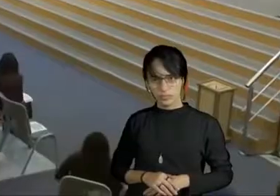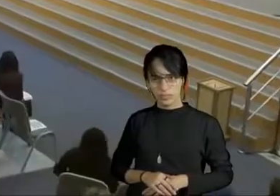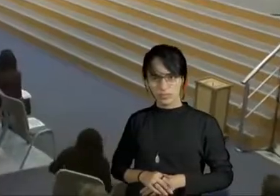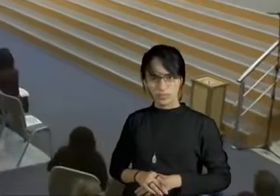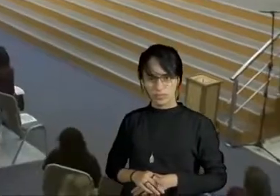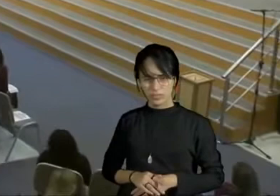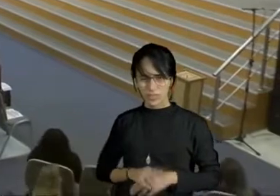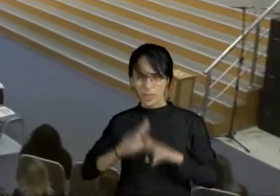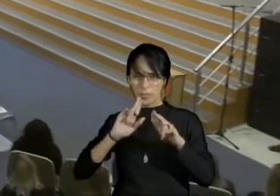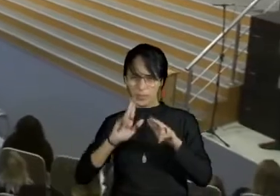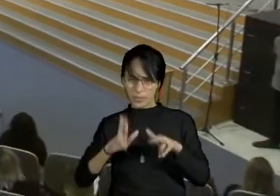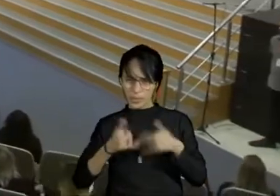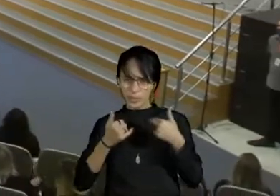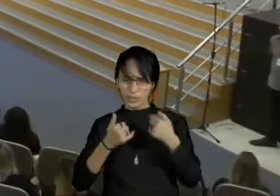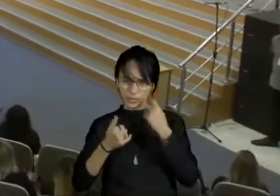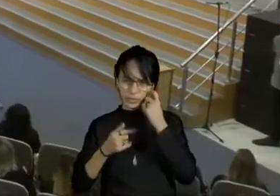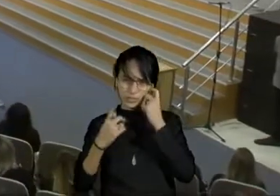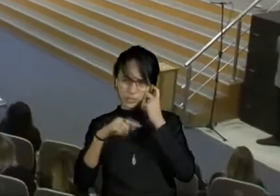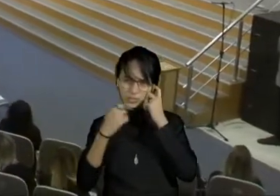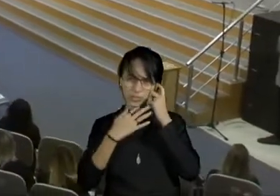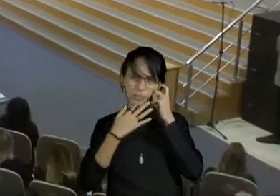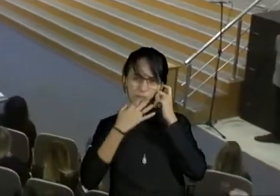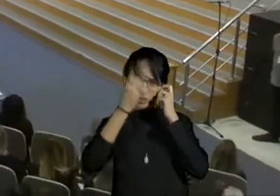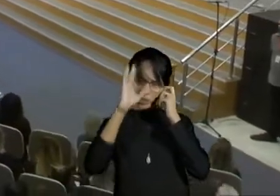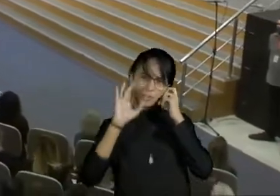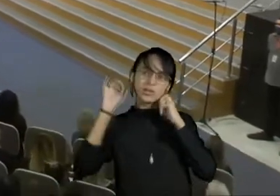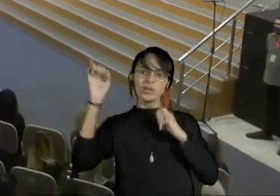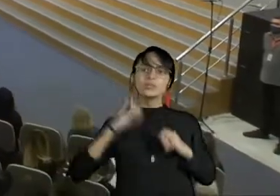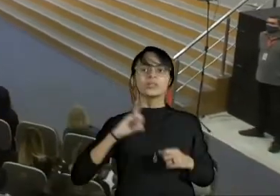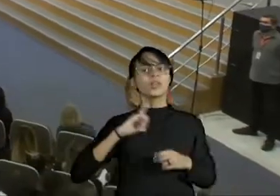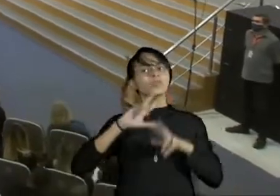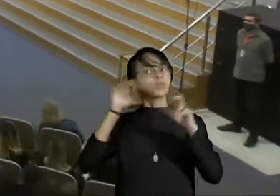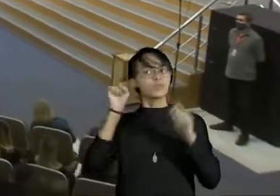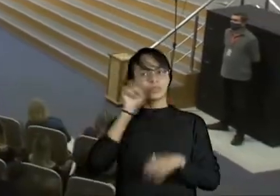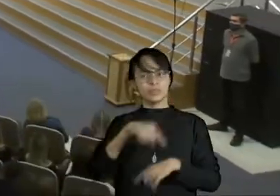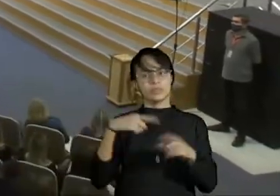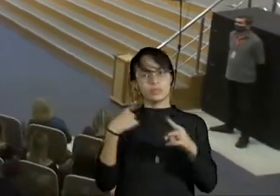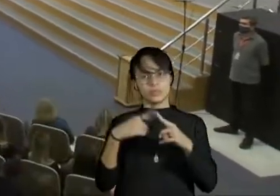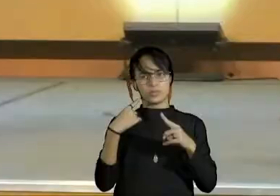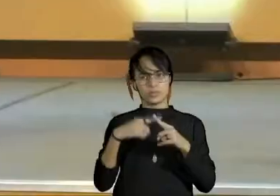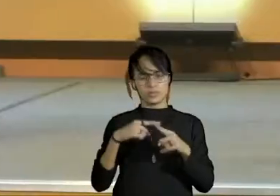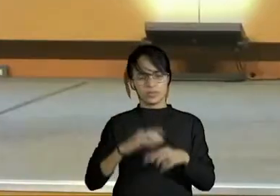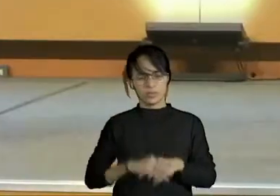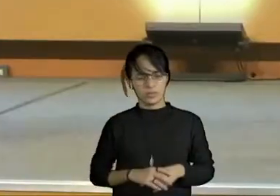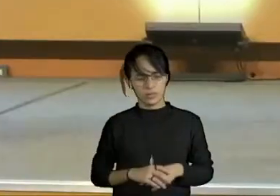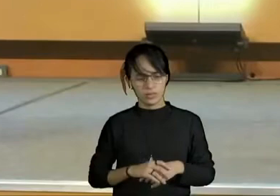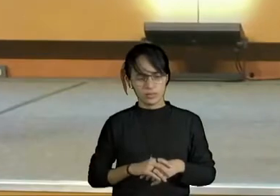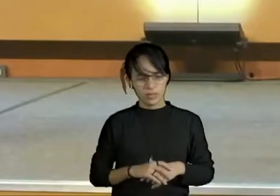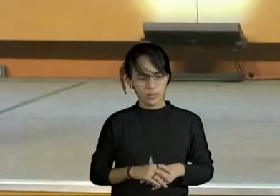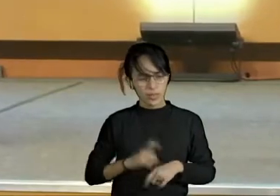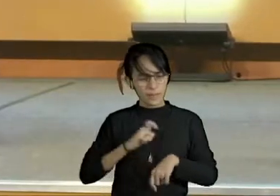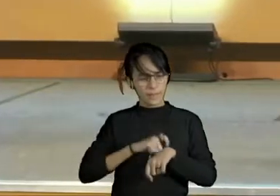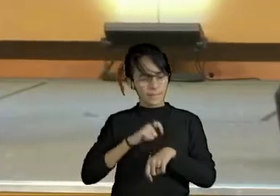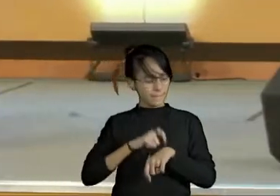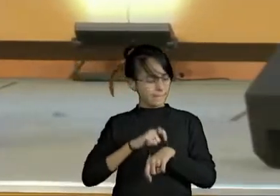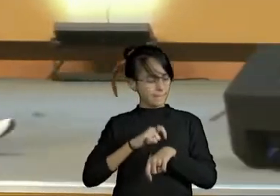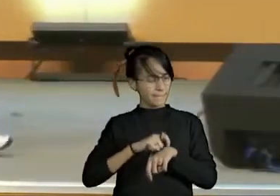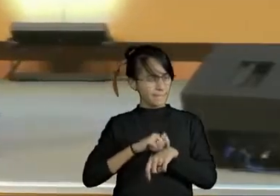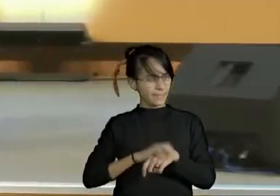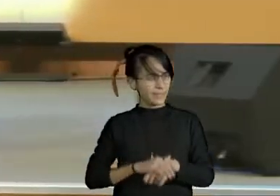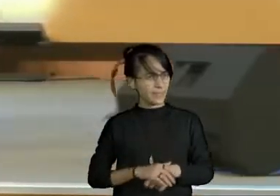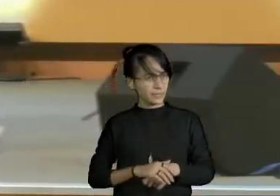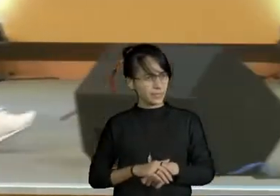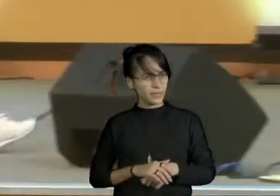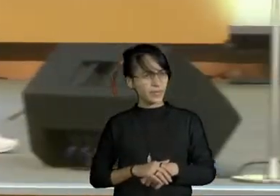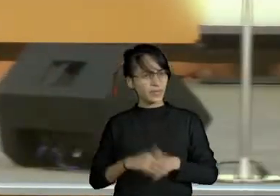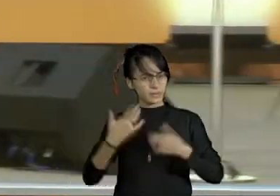É por isso que você precisa ter conhecimento do que Deus tem ao seu respeito. Por quê? Porque na hora de um momento onde você estiver desesperado, na hora